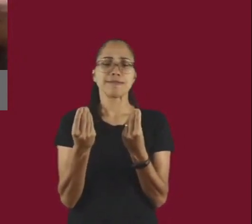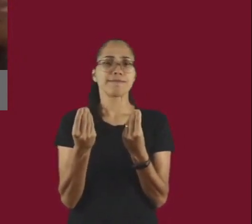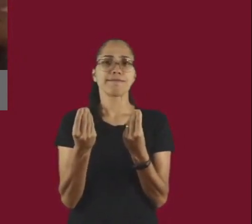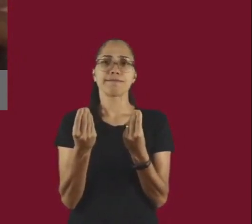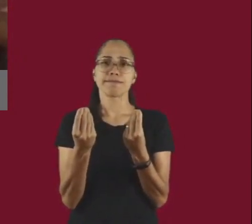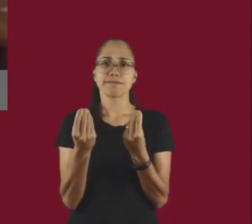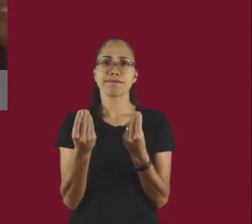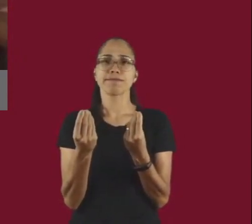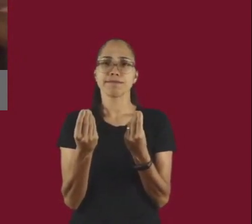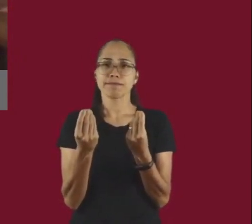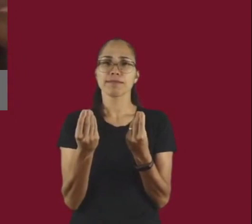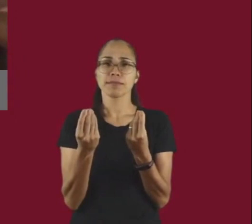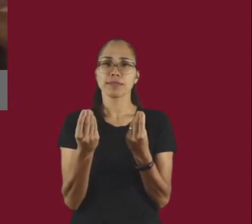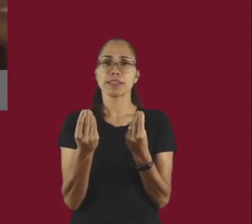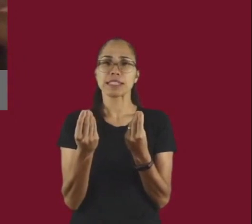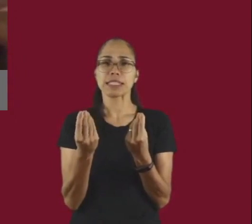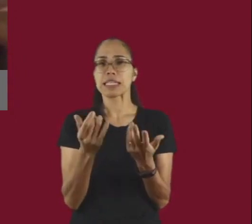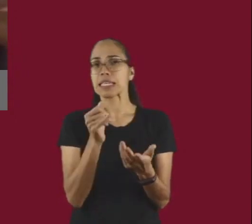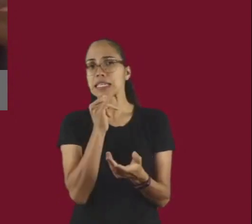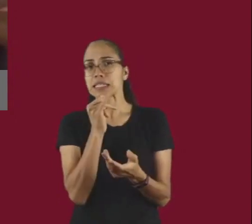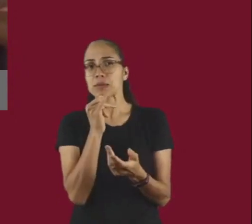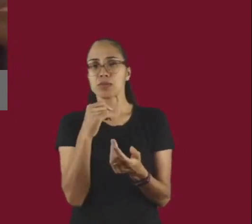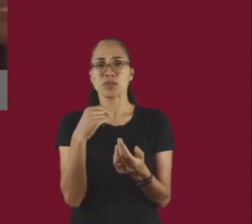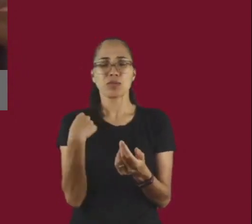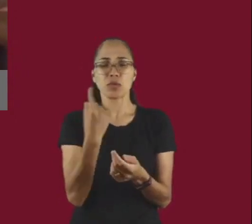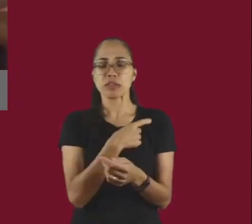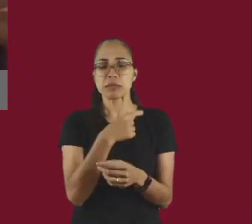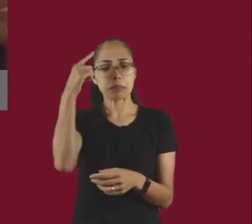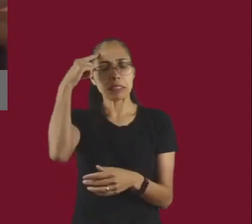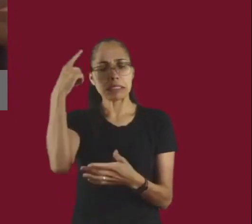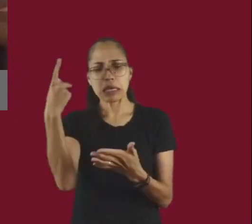que muitas vezes, né,